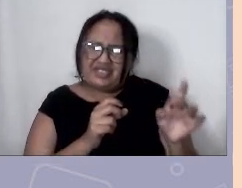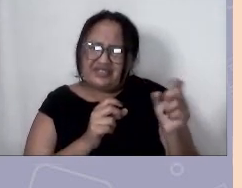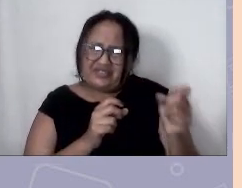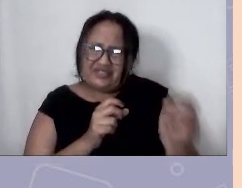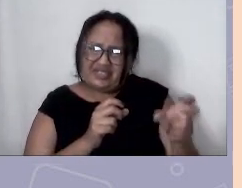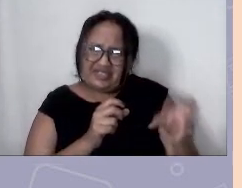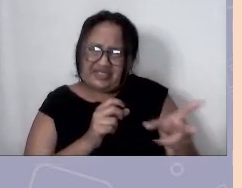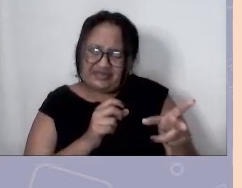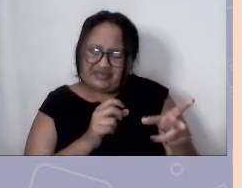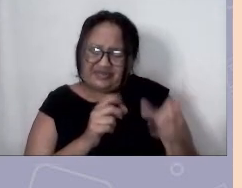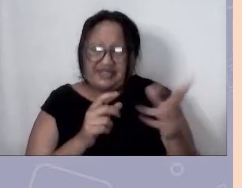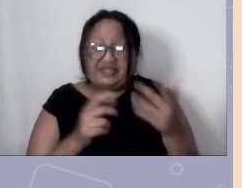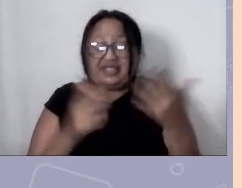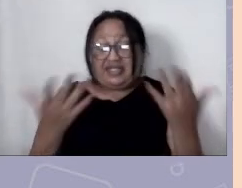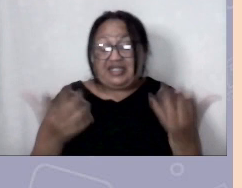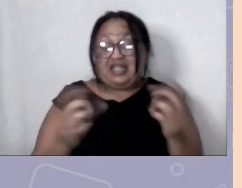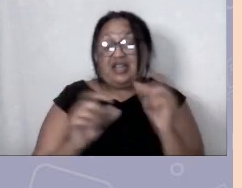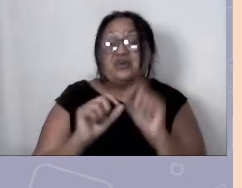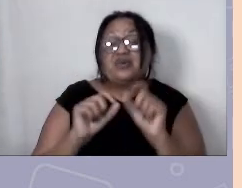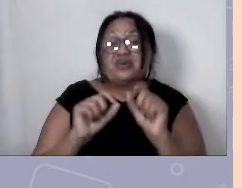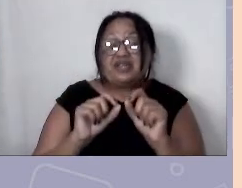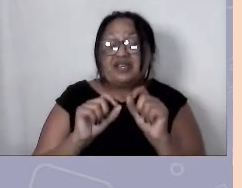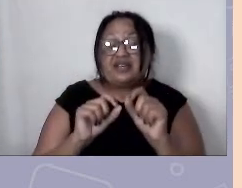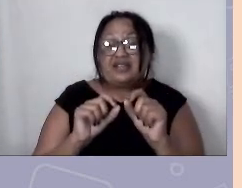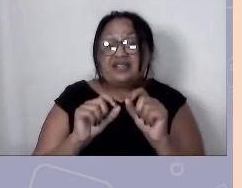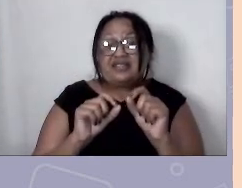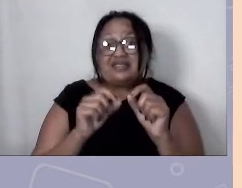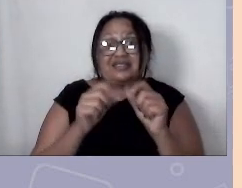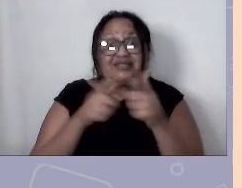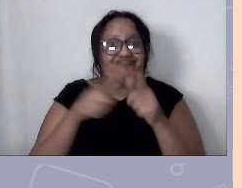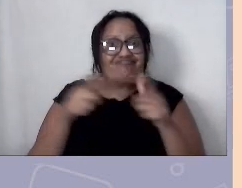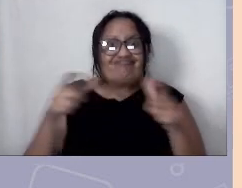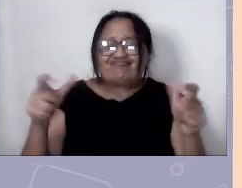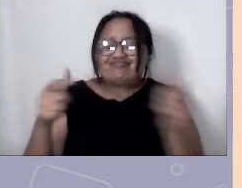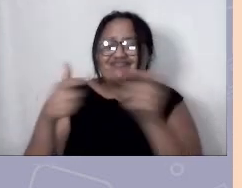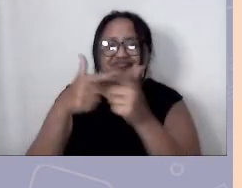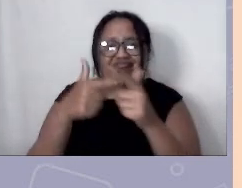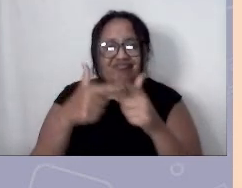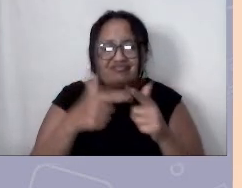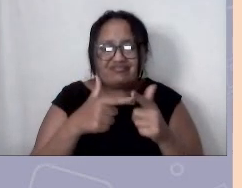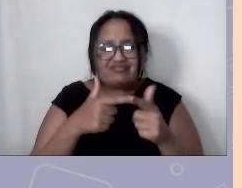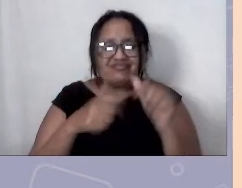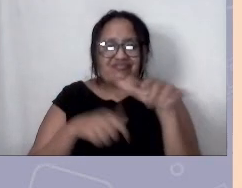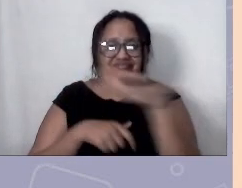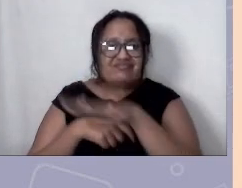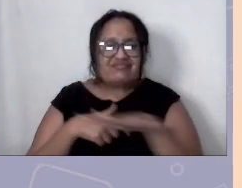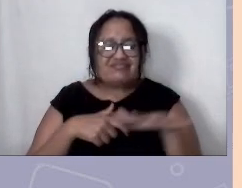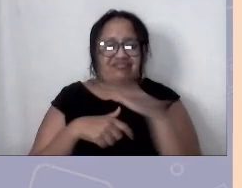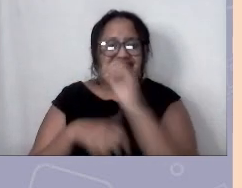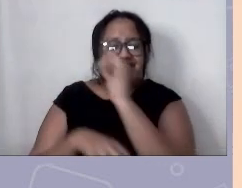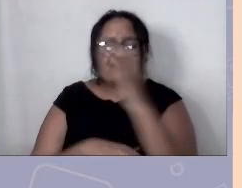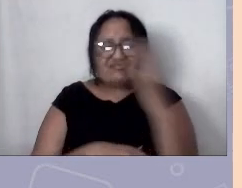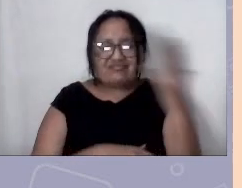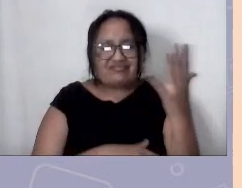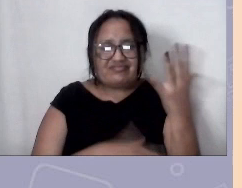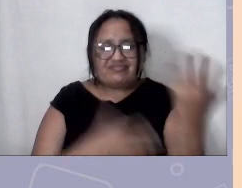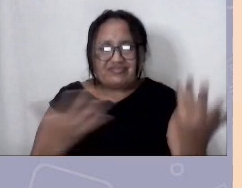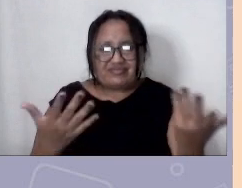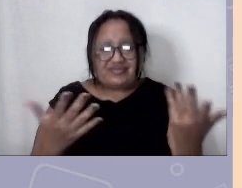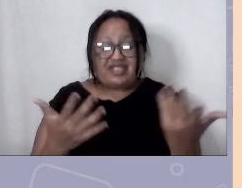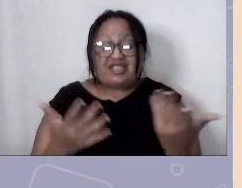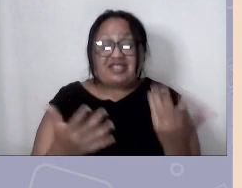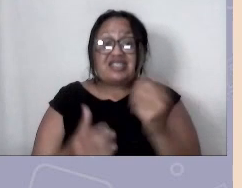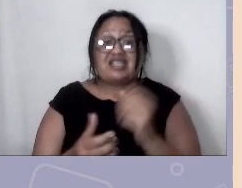são biodegradáveis e que trazem uma série de prejuízos ao meio ambiente desde de uma contaminação